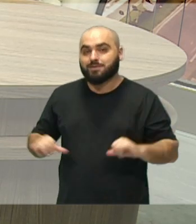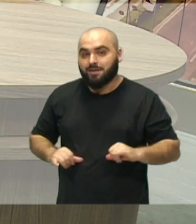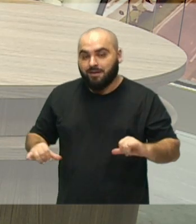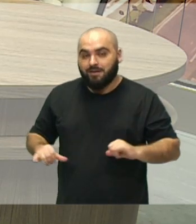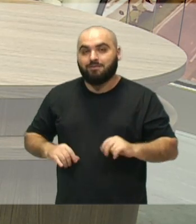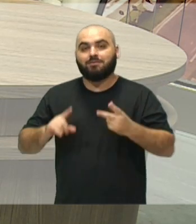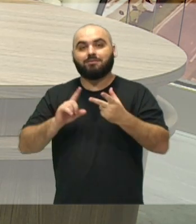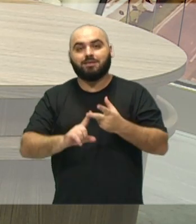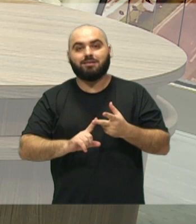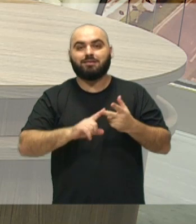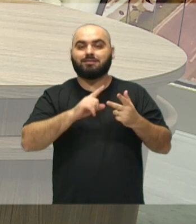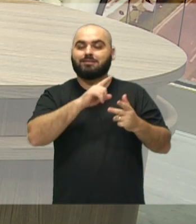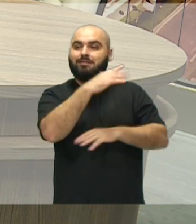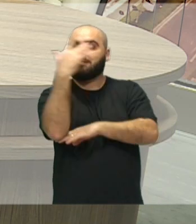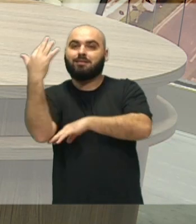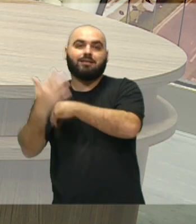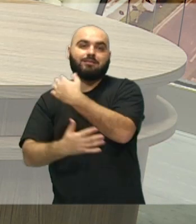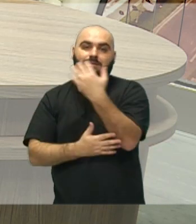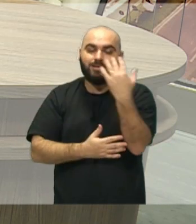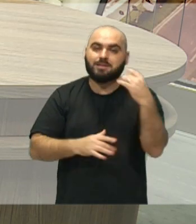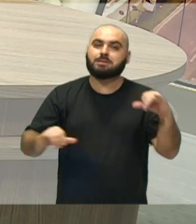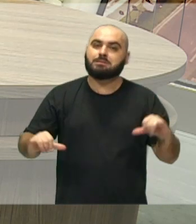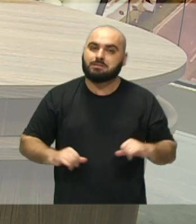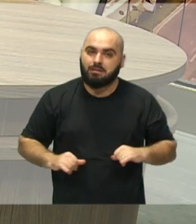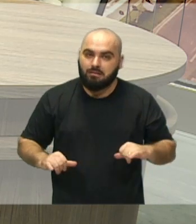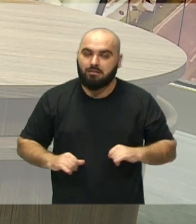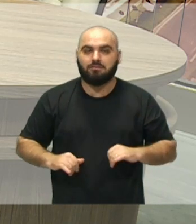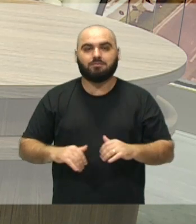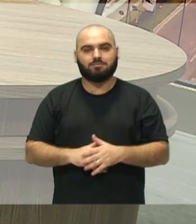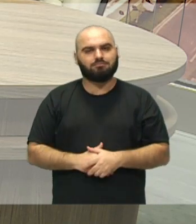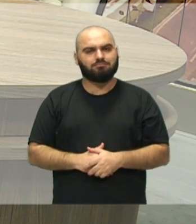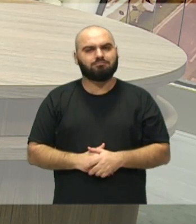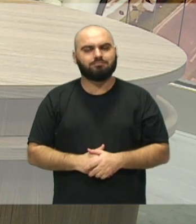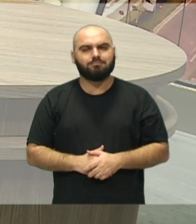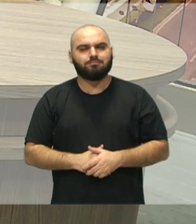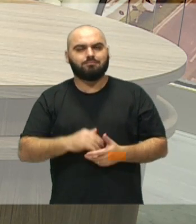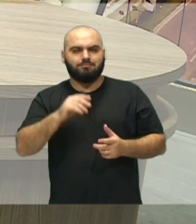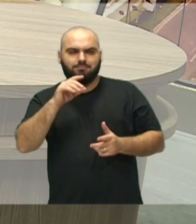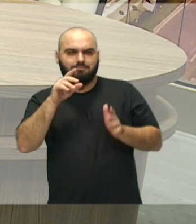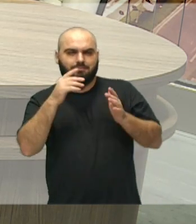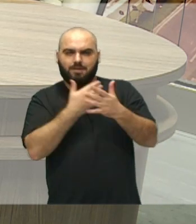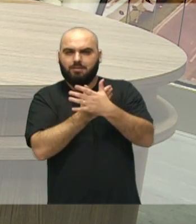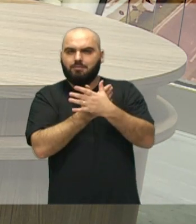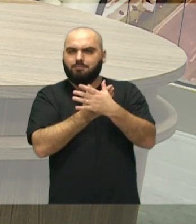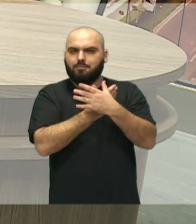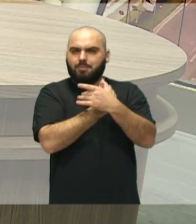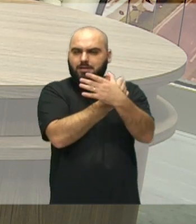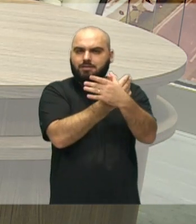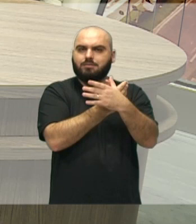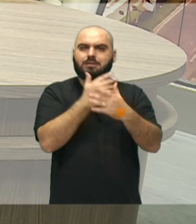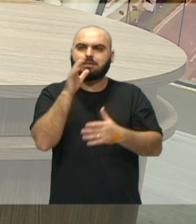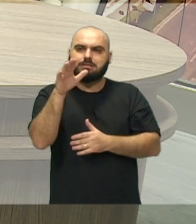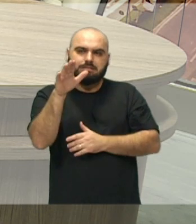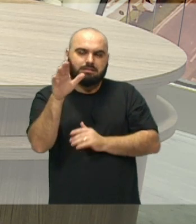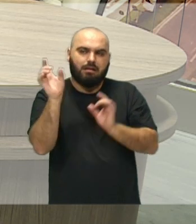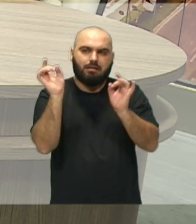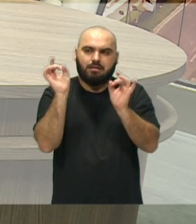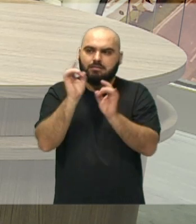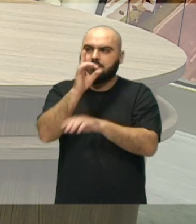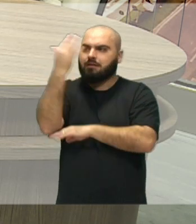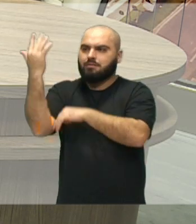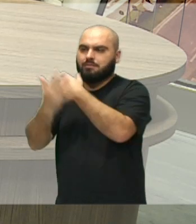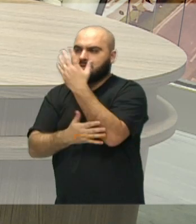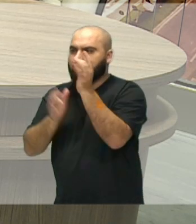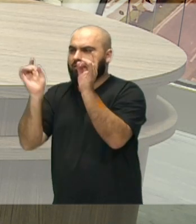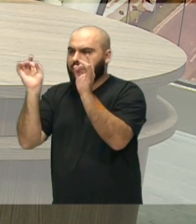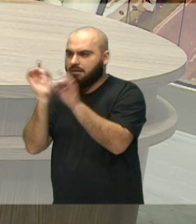natureza, porque quanto mais animais, e principalmente os pássaros, né, saem da natureza e são